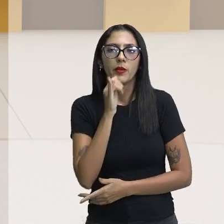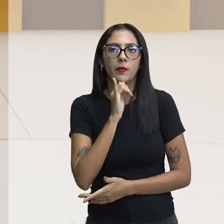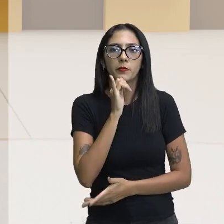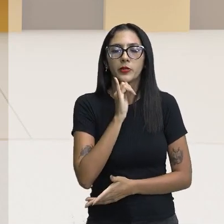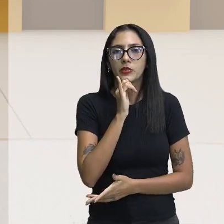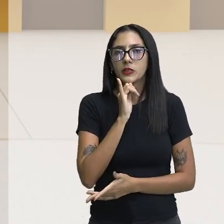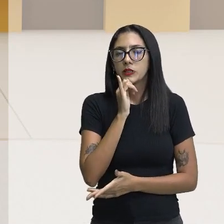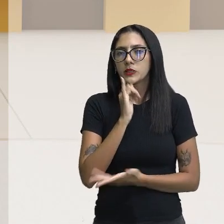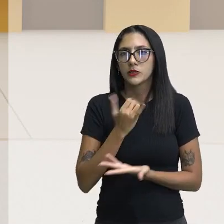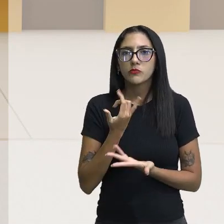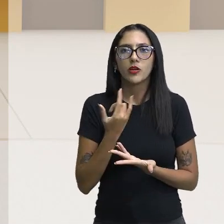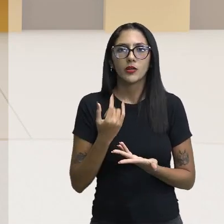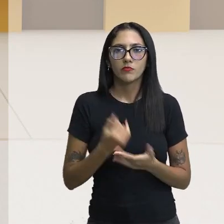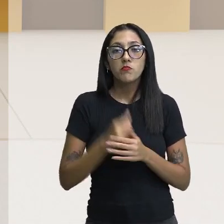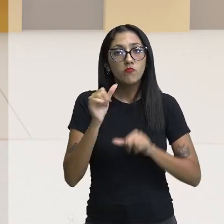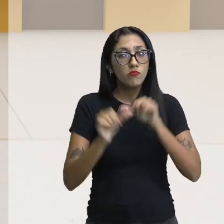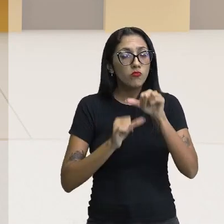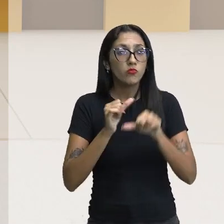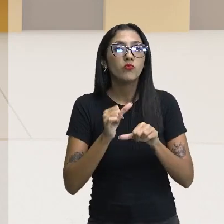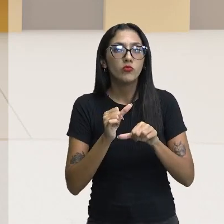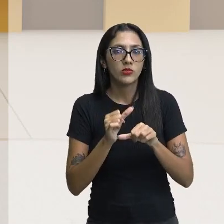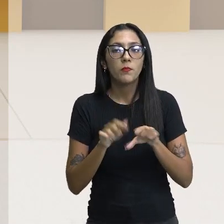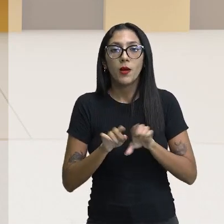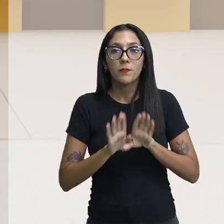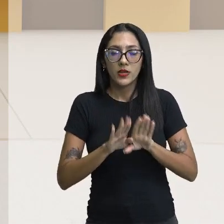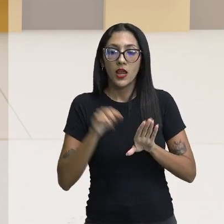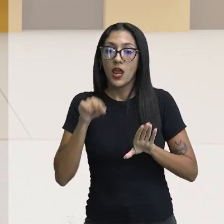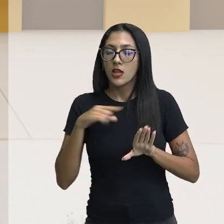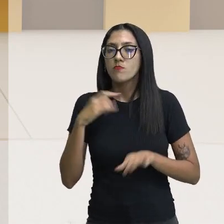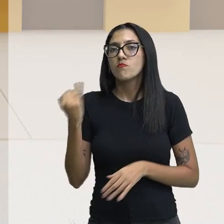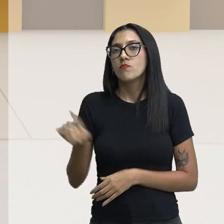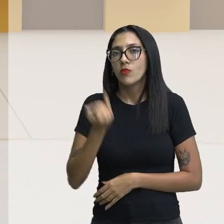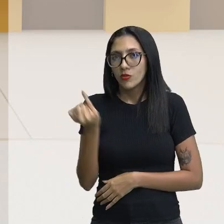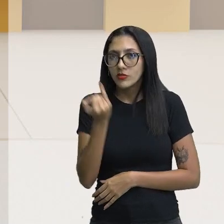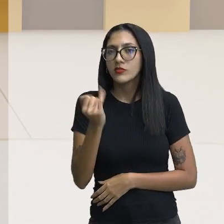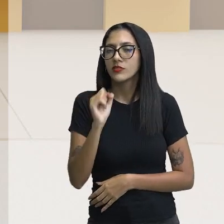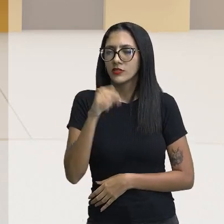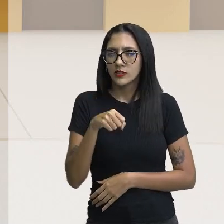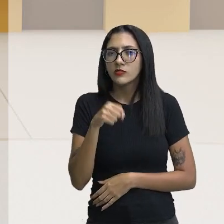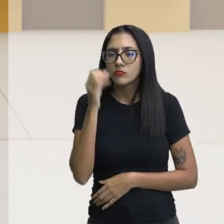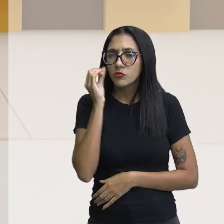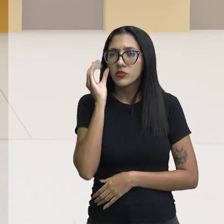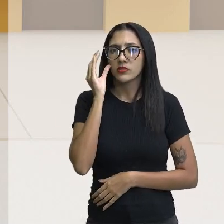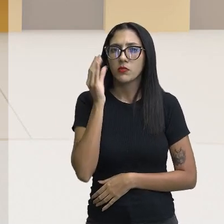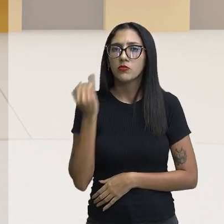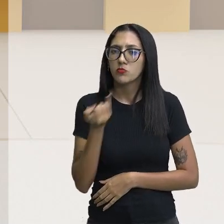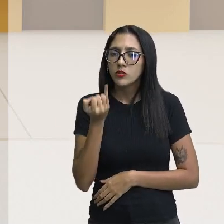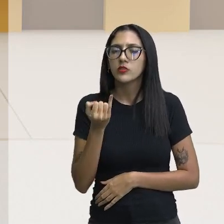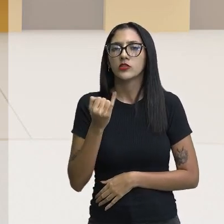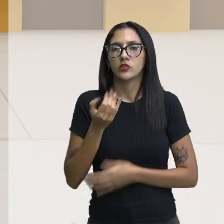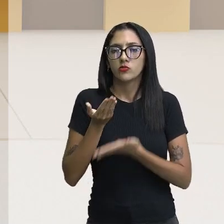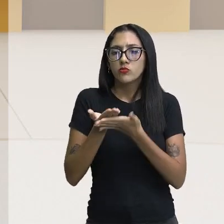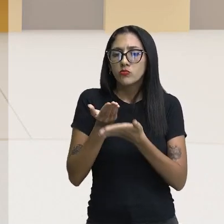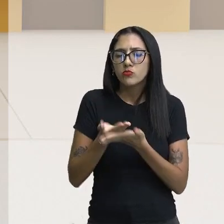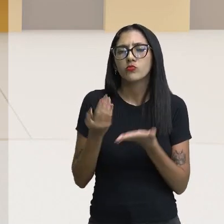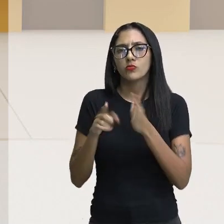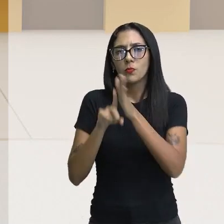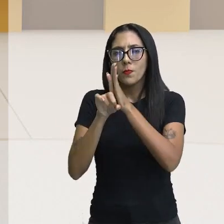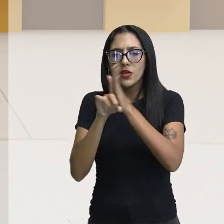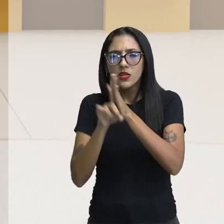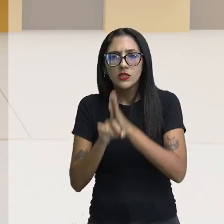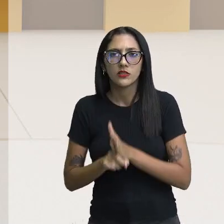defasado. Não que ele não seja importante, pelo contrário, ele é importantíssimo para os estudos, para as